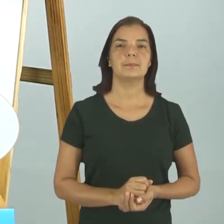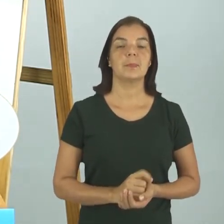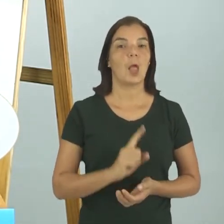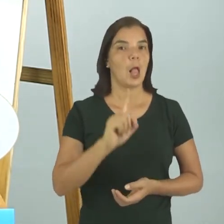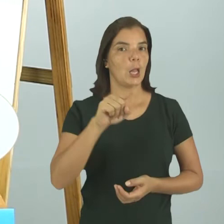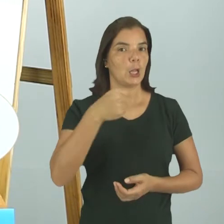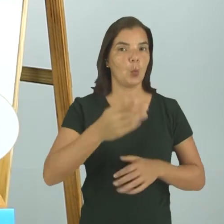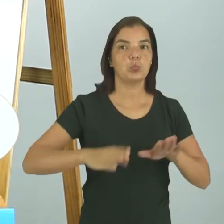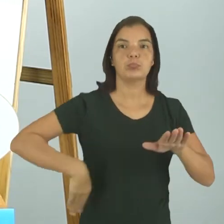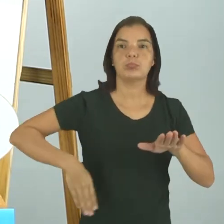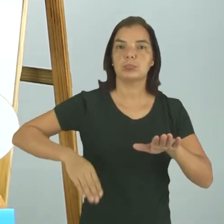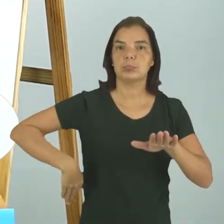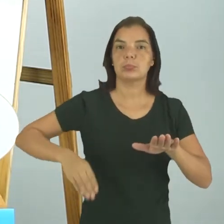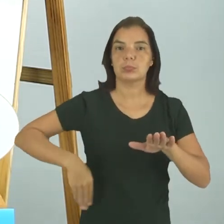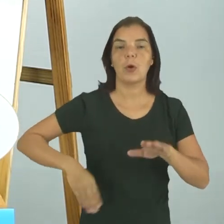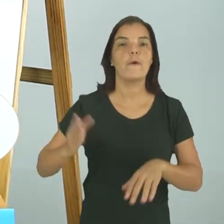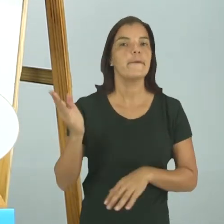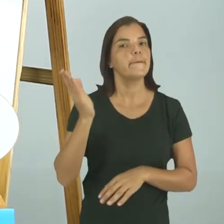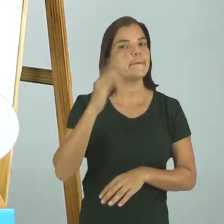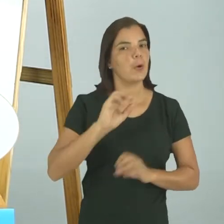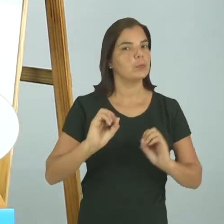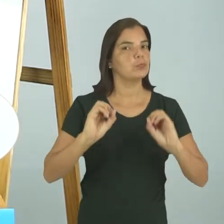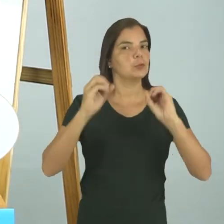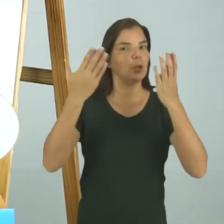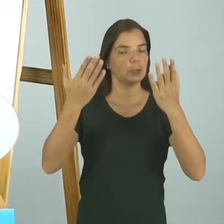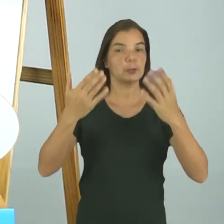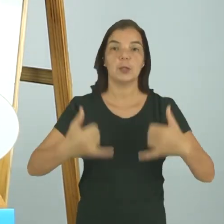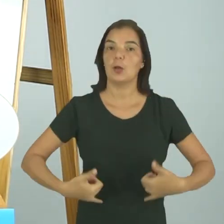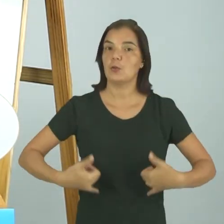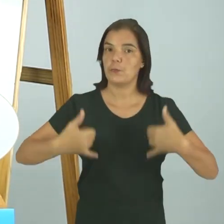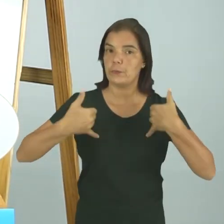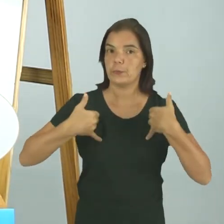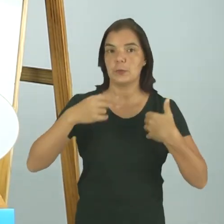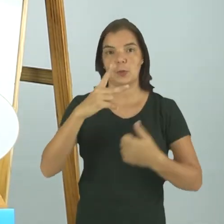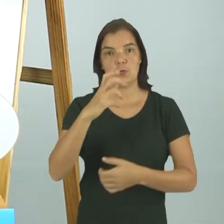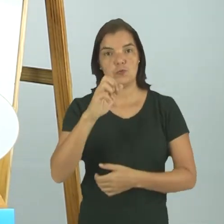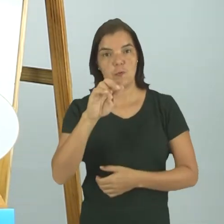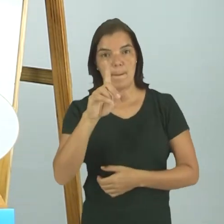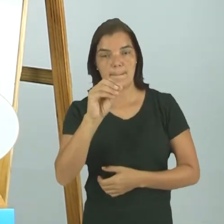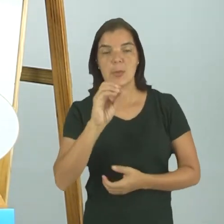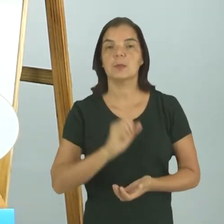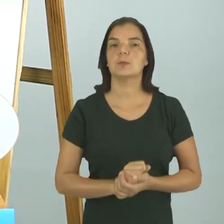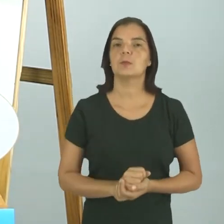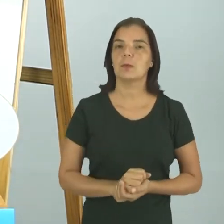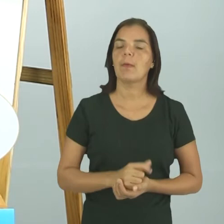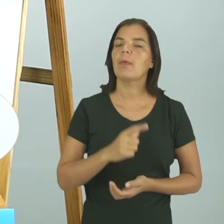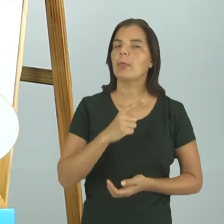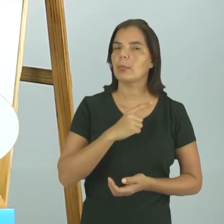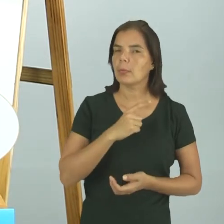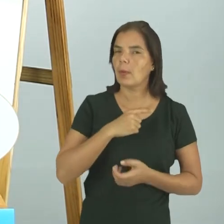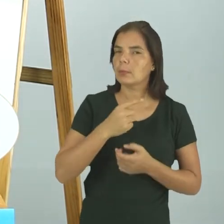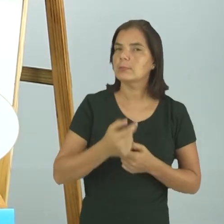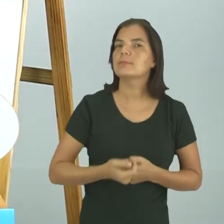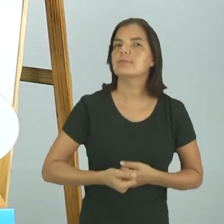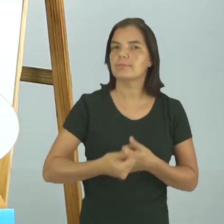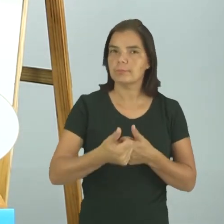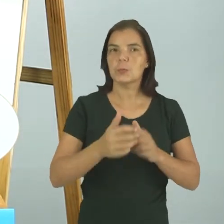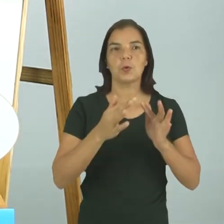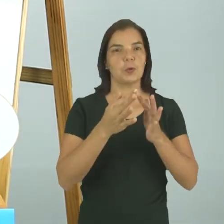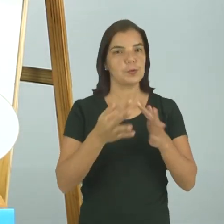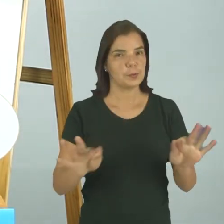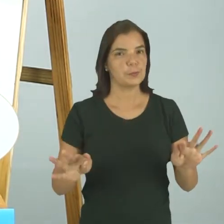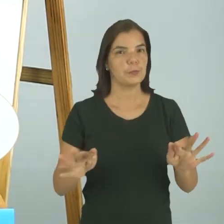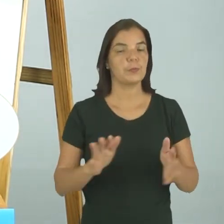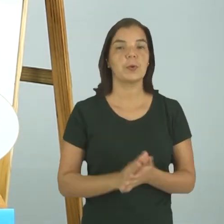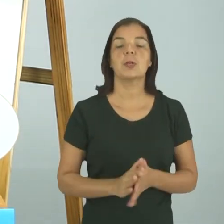Depois da natação, vamos na festa de aniversário de Pedro. Tem alguma dica nessa